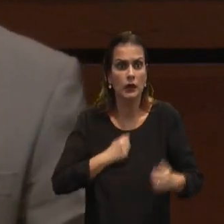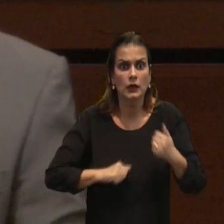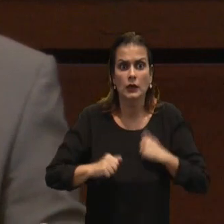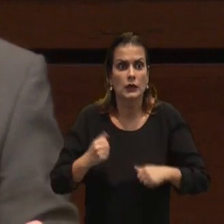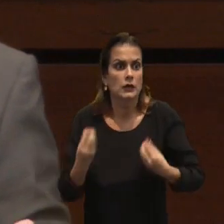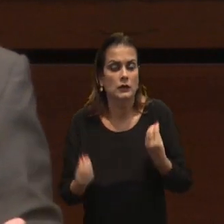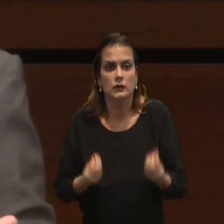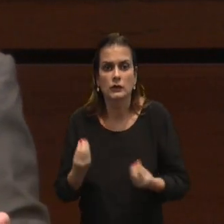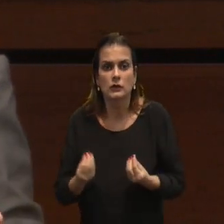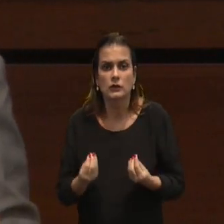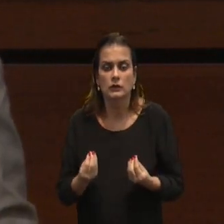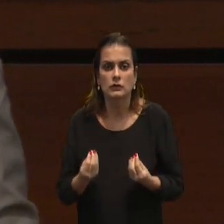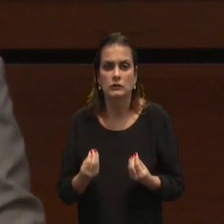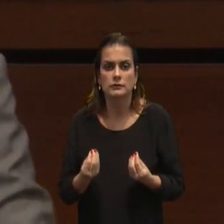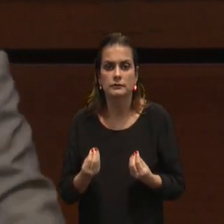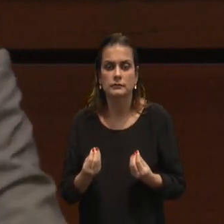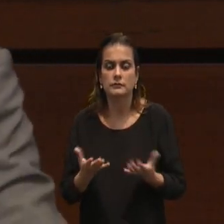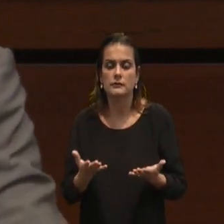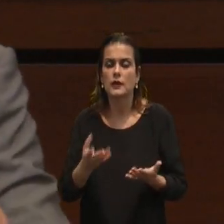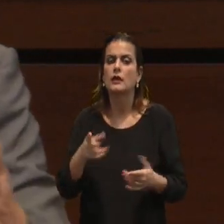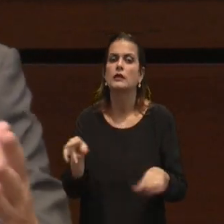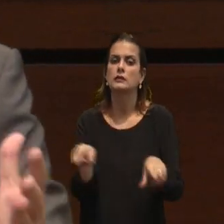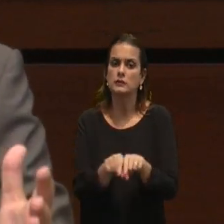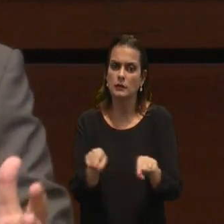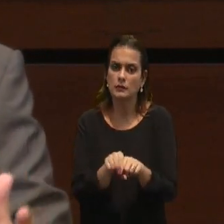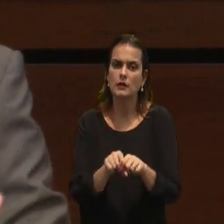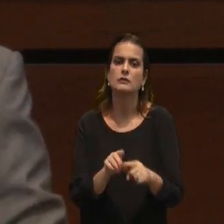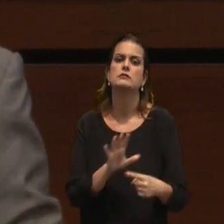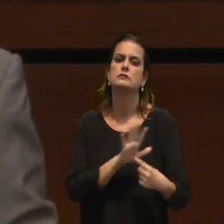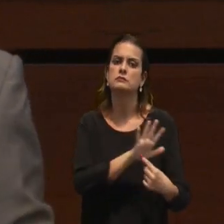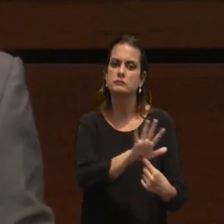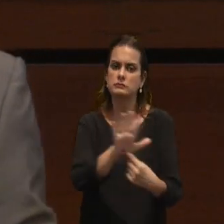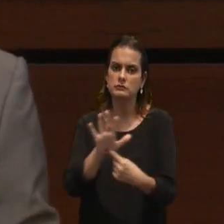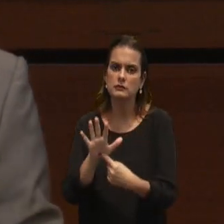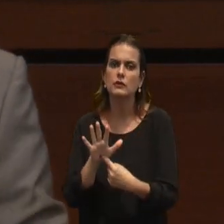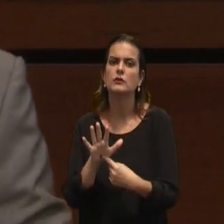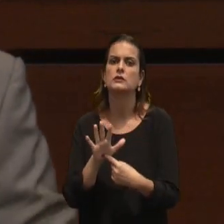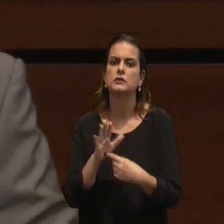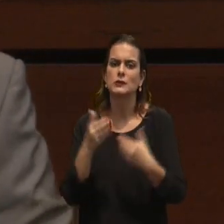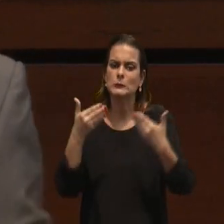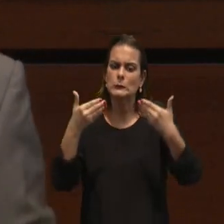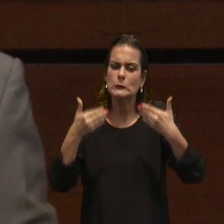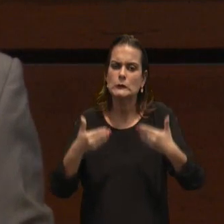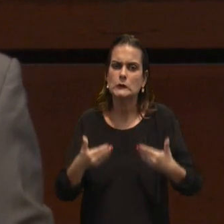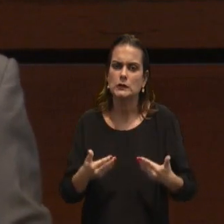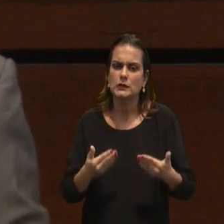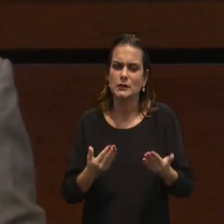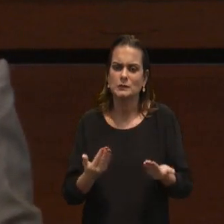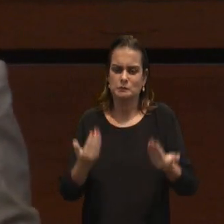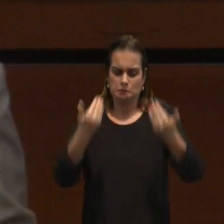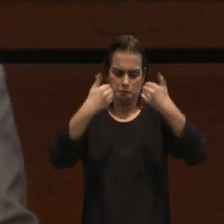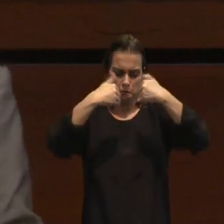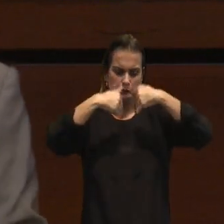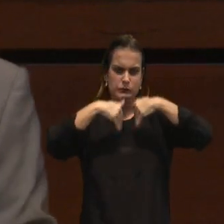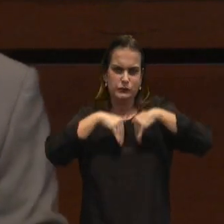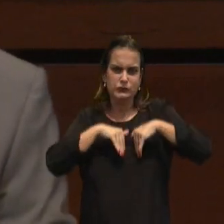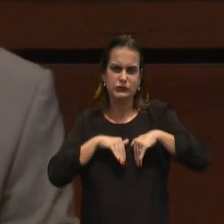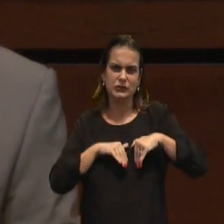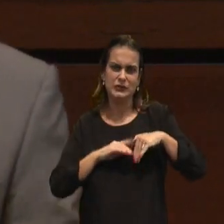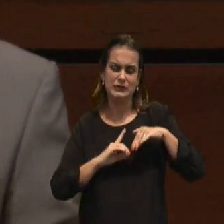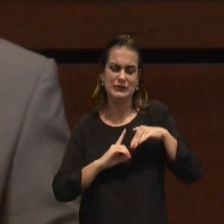ansiosas, e elas vão apresentando um comportamento mais introspectivo, com